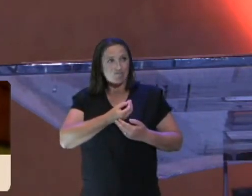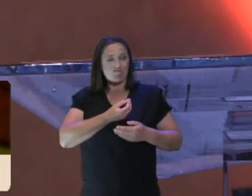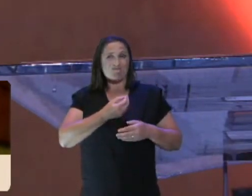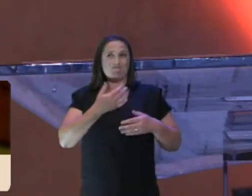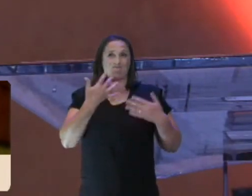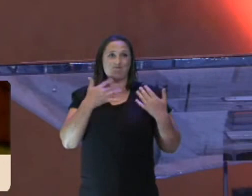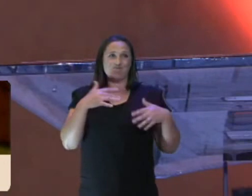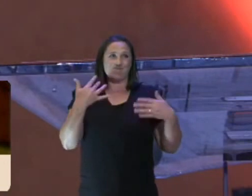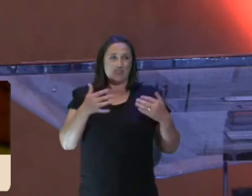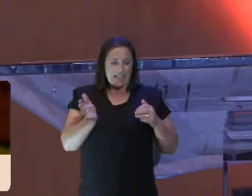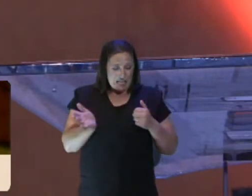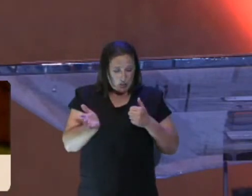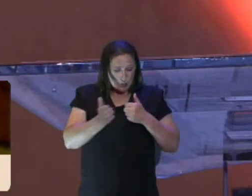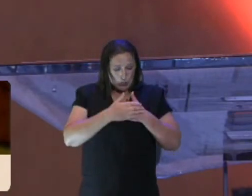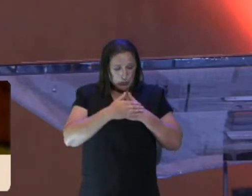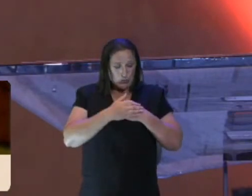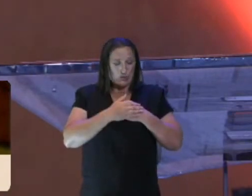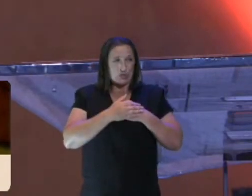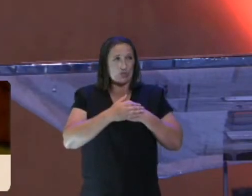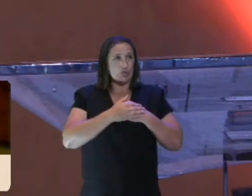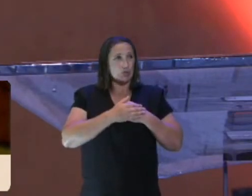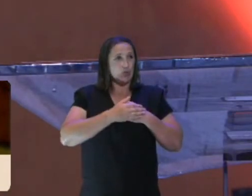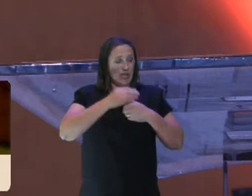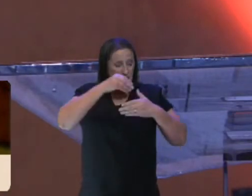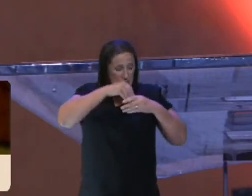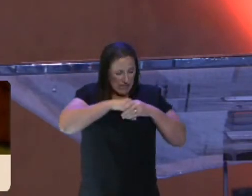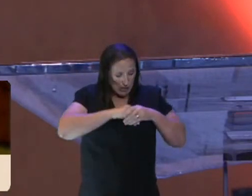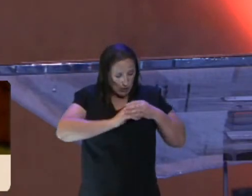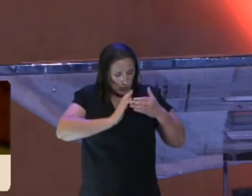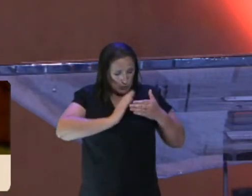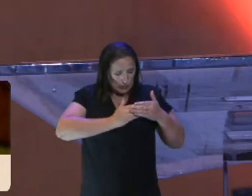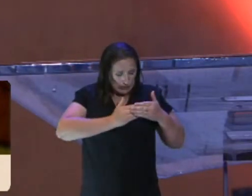o Senhor já te visitou muitas vezes.